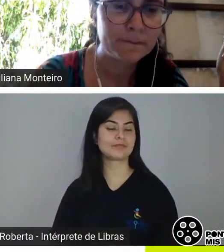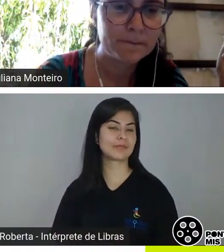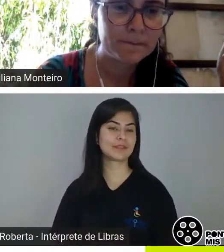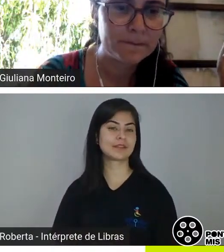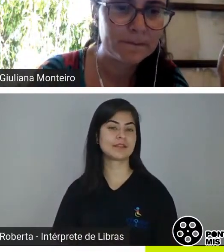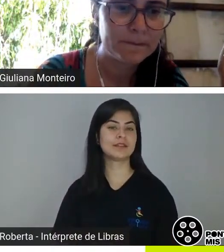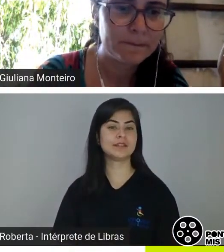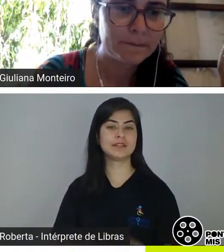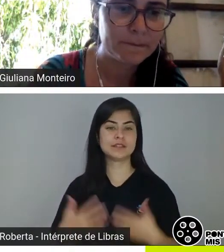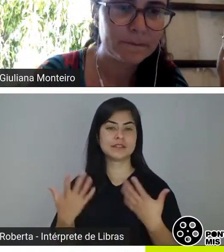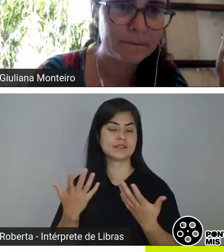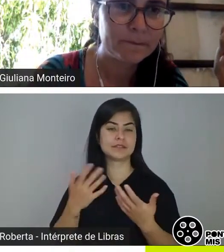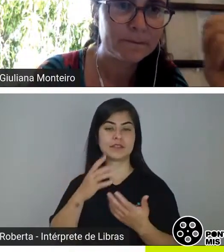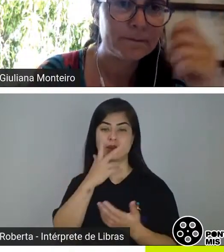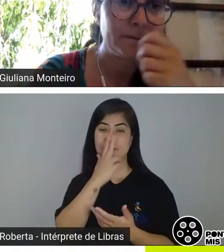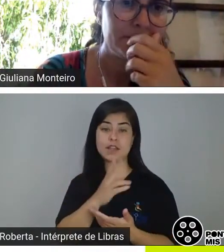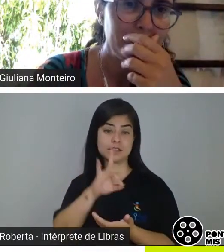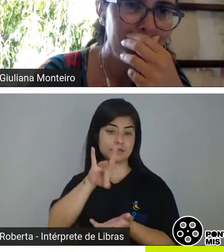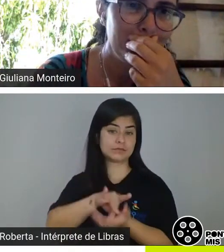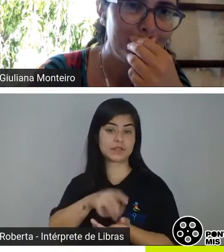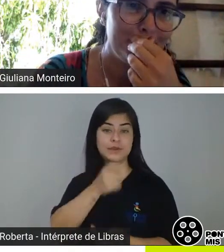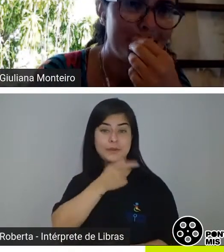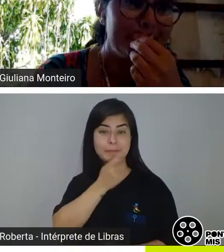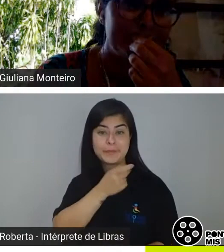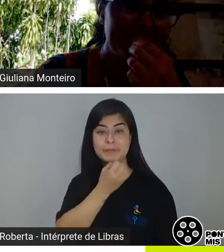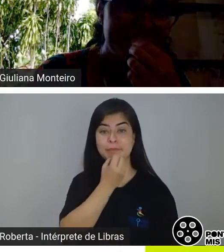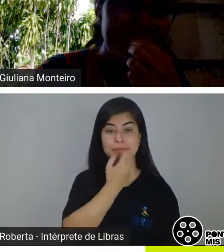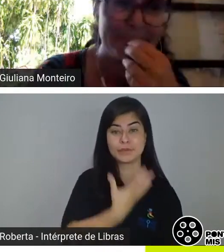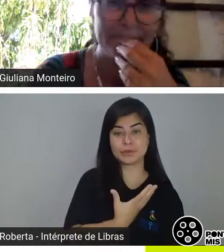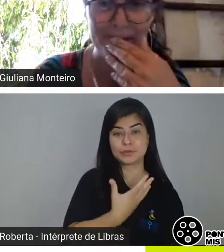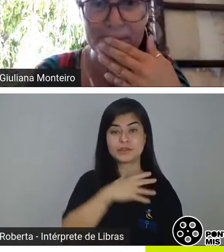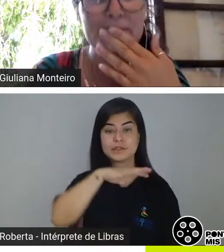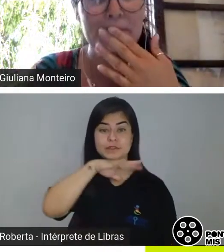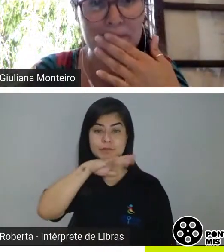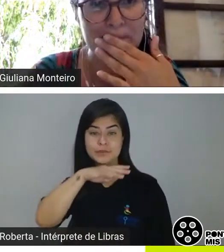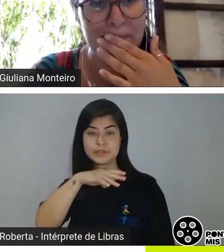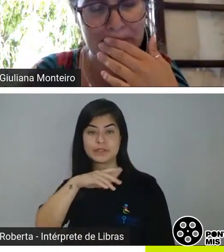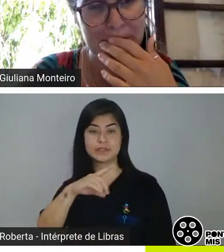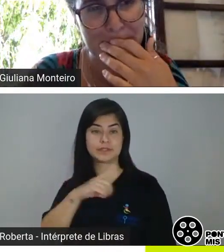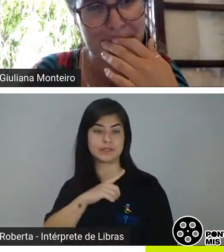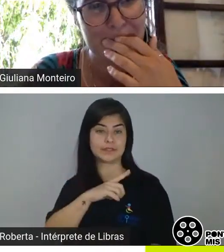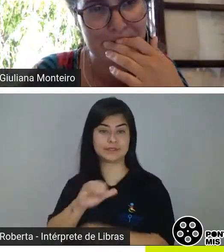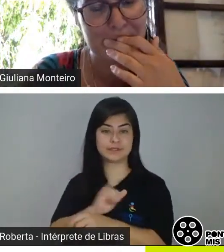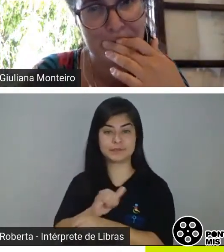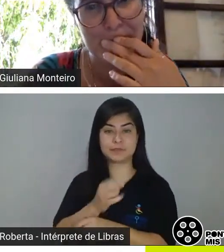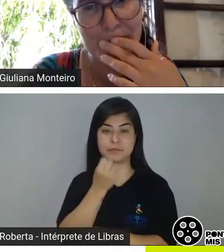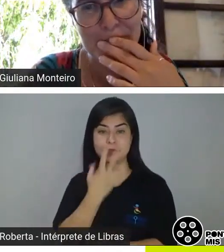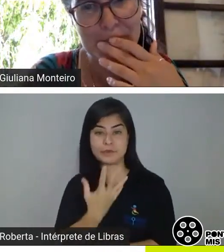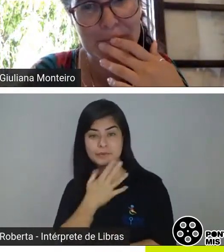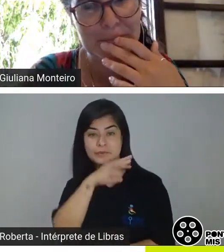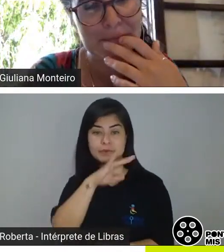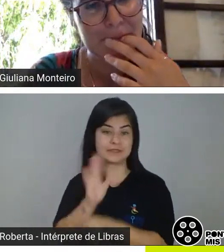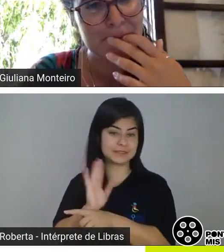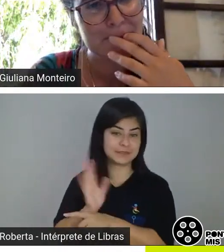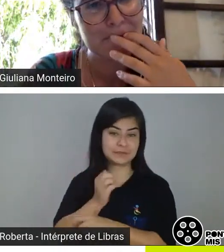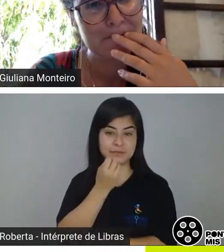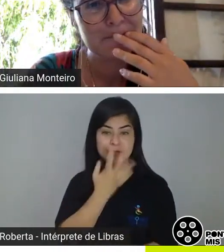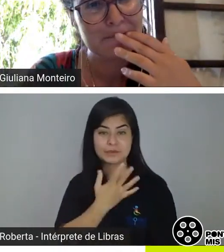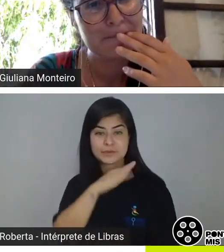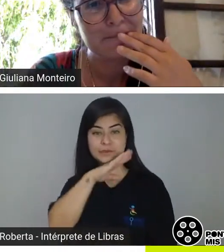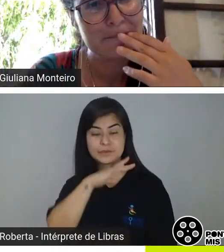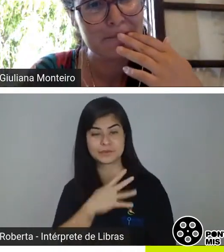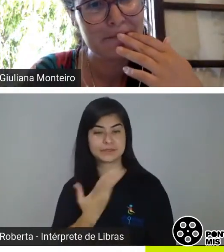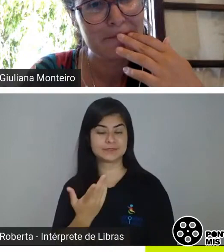Eu acho que existe comédia boa e comédia ruim, existe tragédia boa e tragédia ruim, existe drama bom e drama ruim.